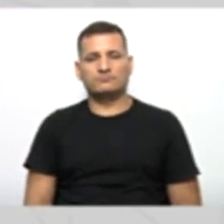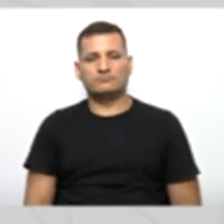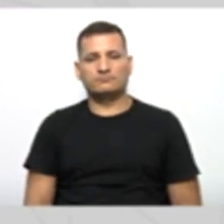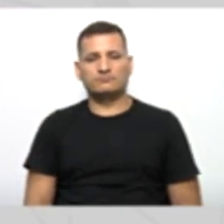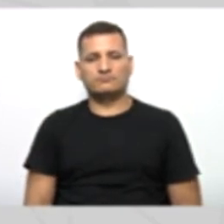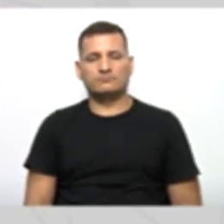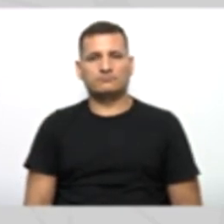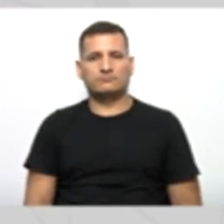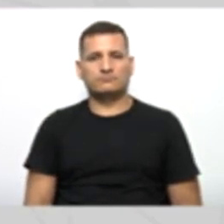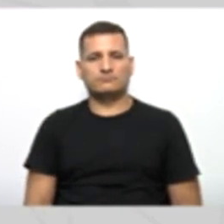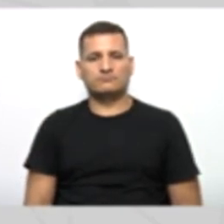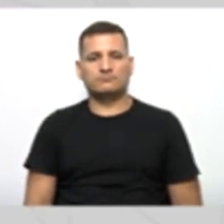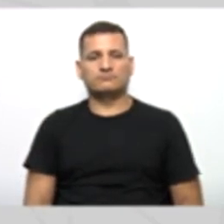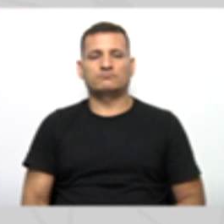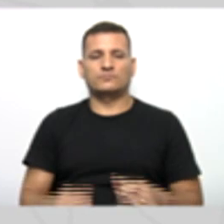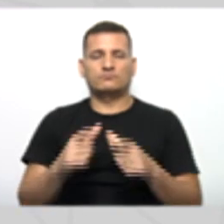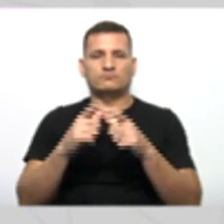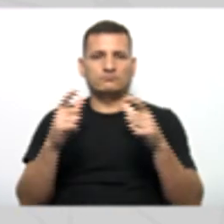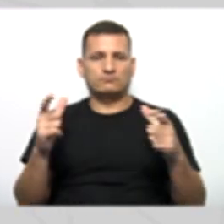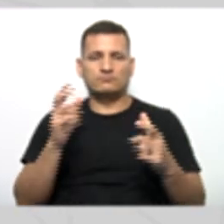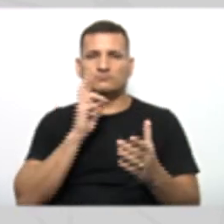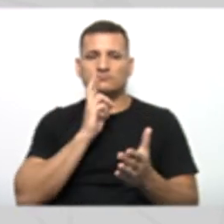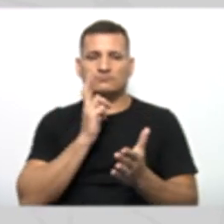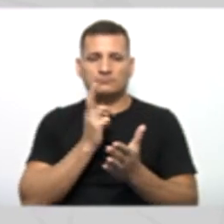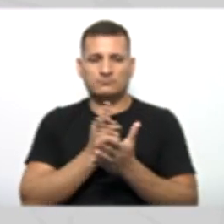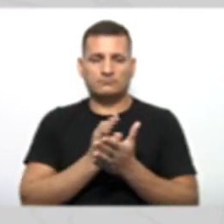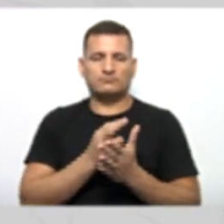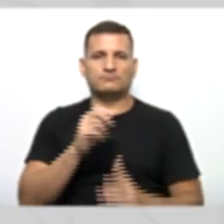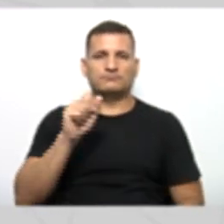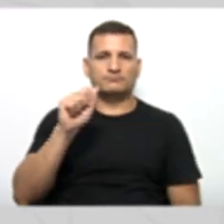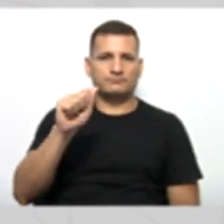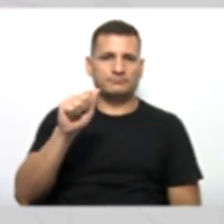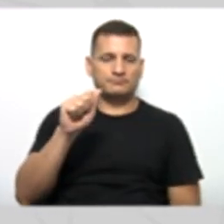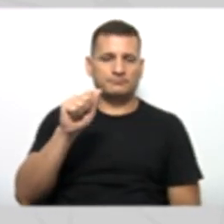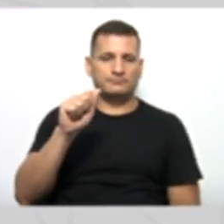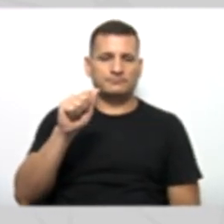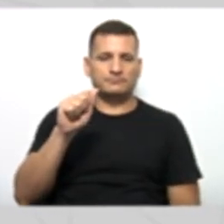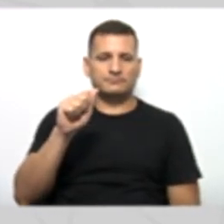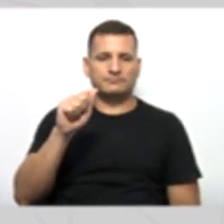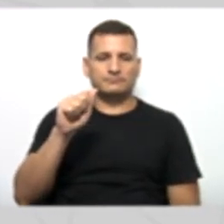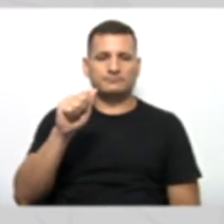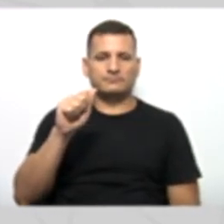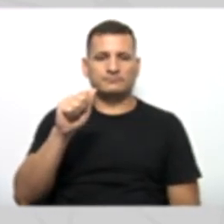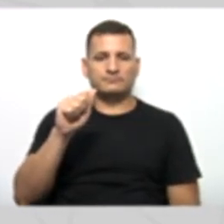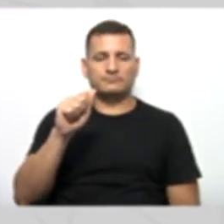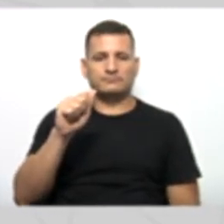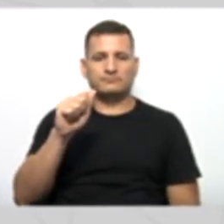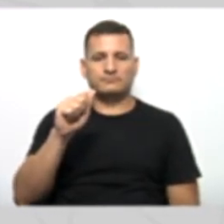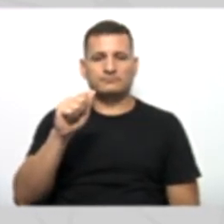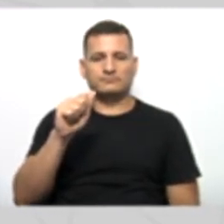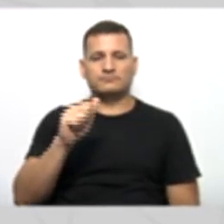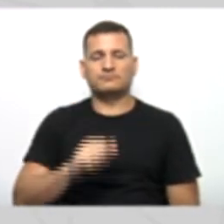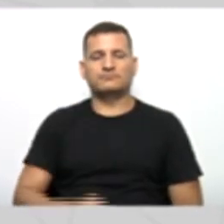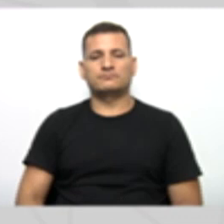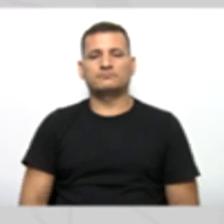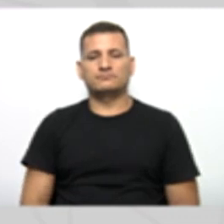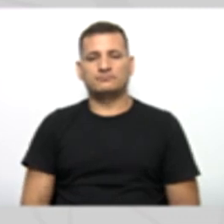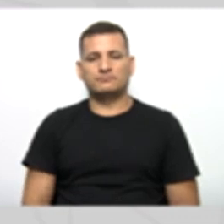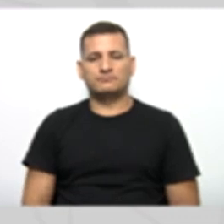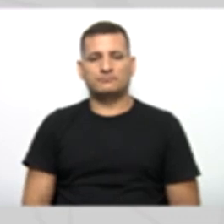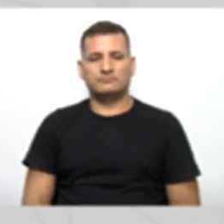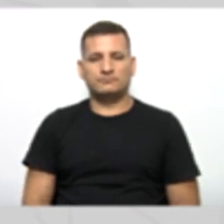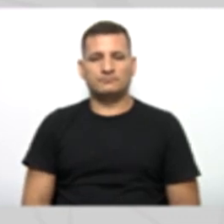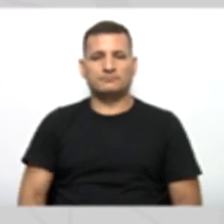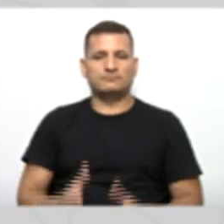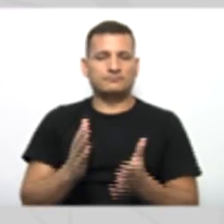grande maioria respondeu a questão letra A, né? O que foi o caso da Case, né? Que é de São Miguel, respondeu letra A. Só que tem